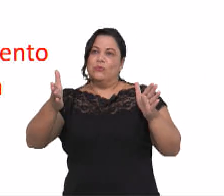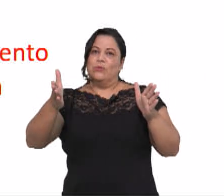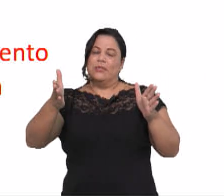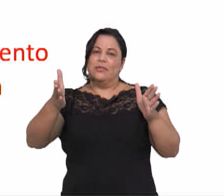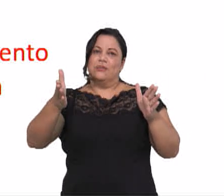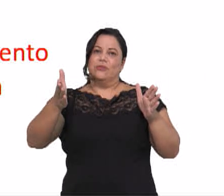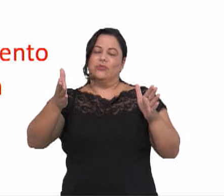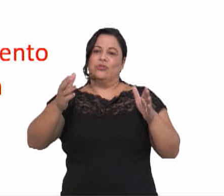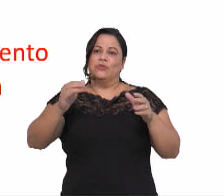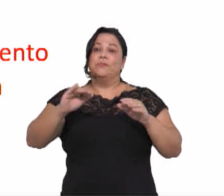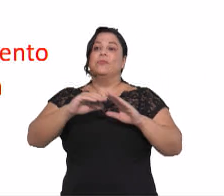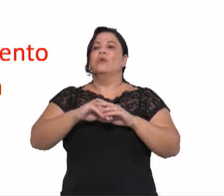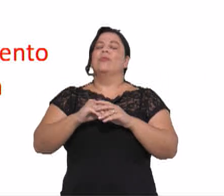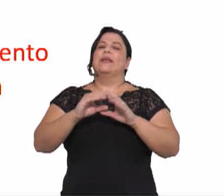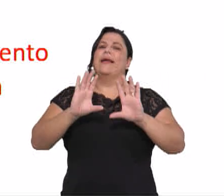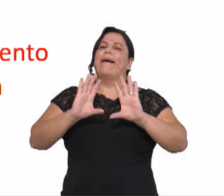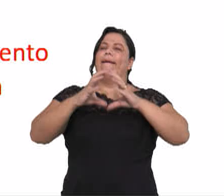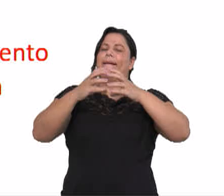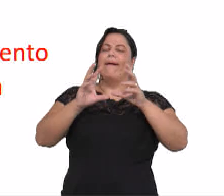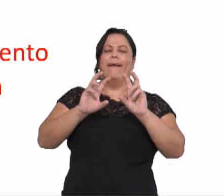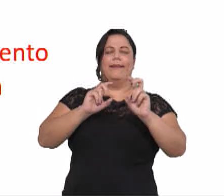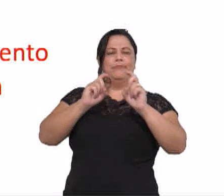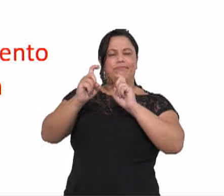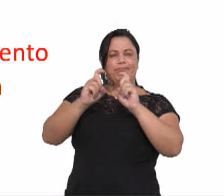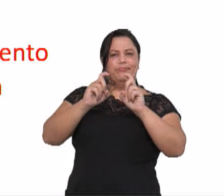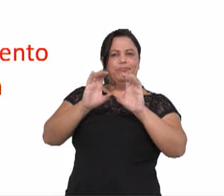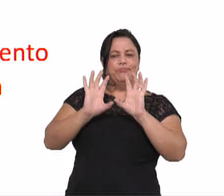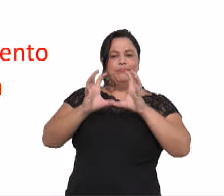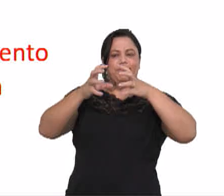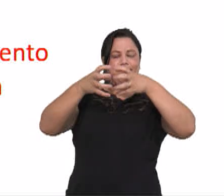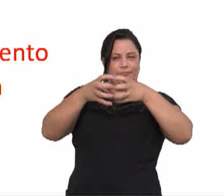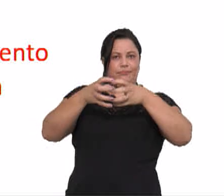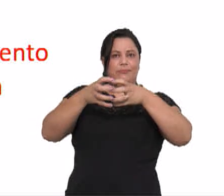dos Estados Gerais, quando ele